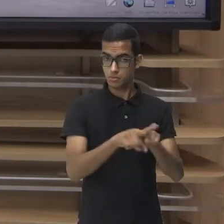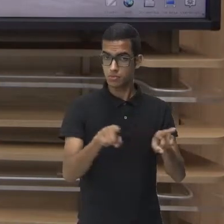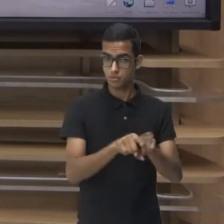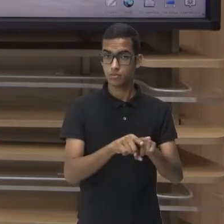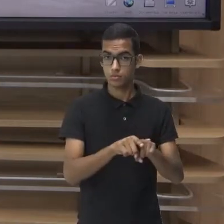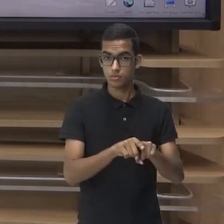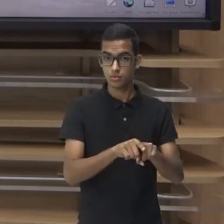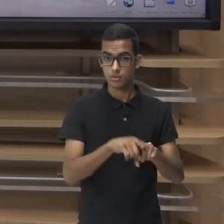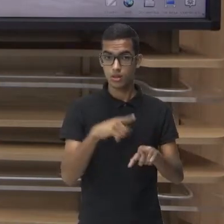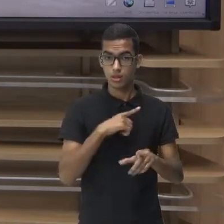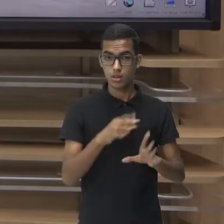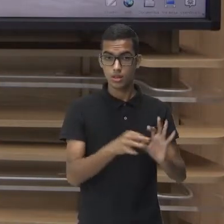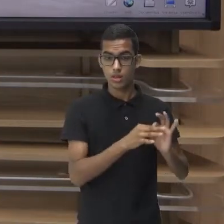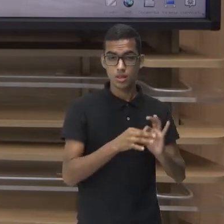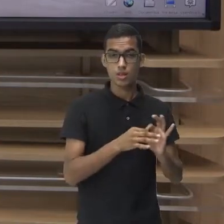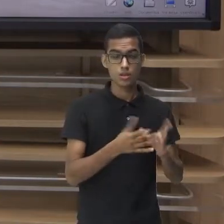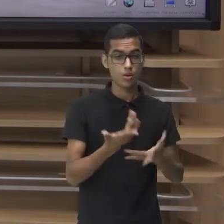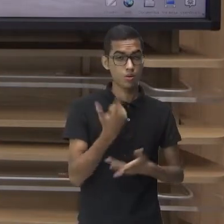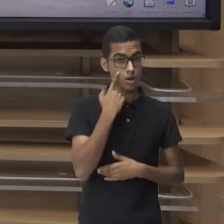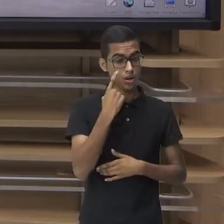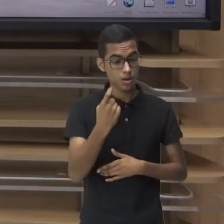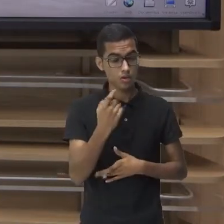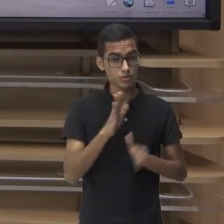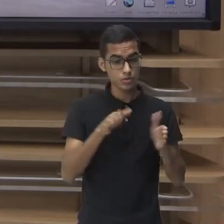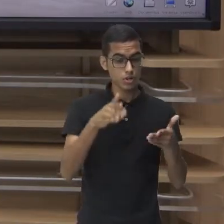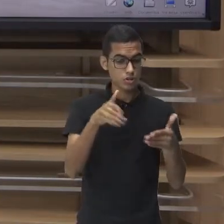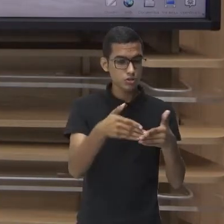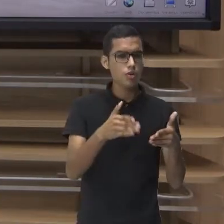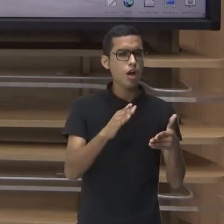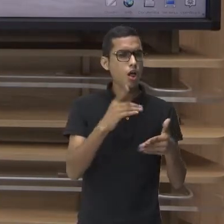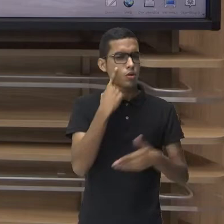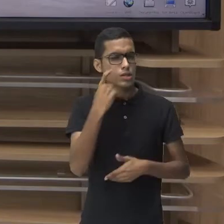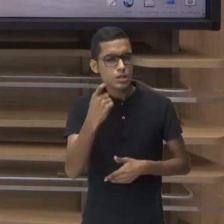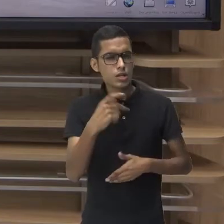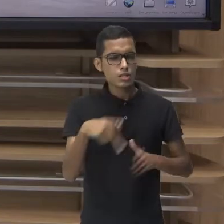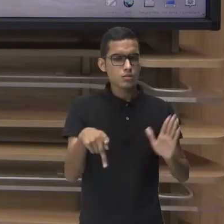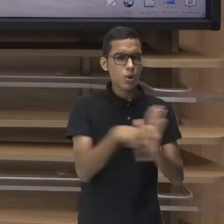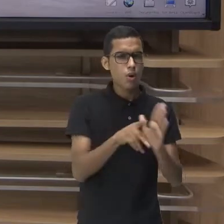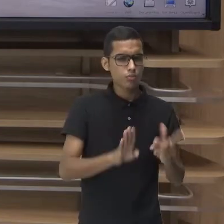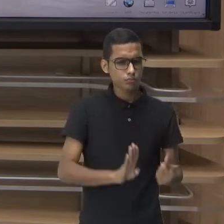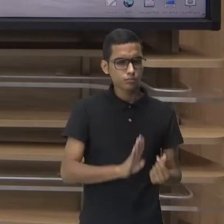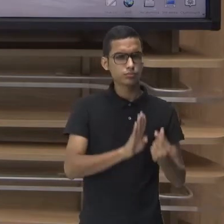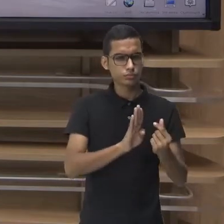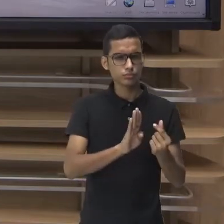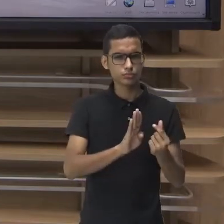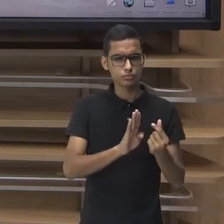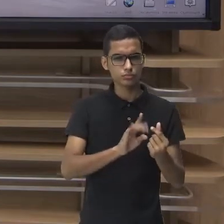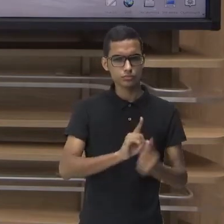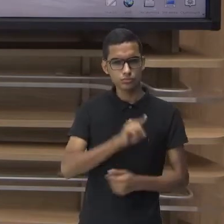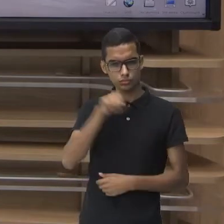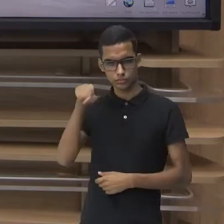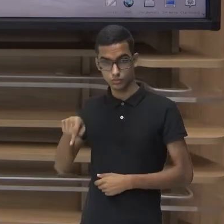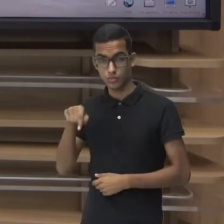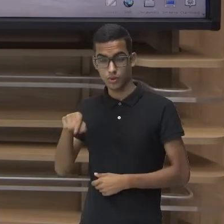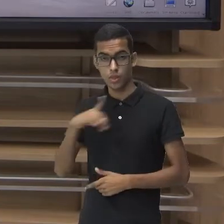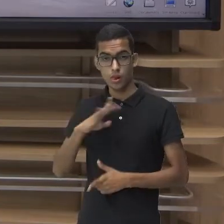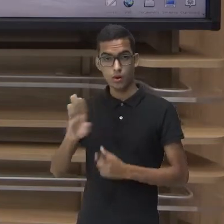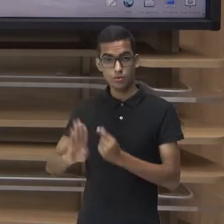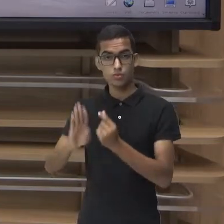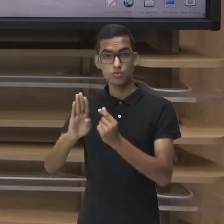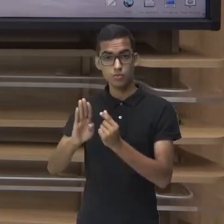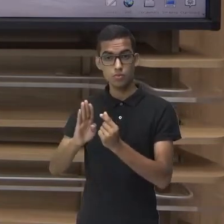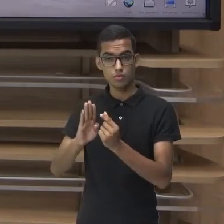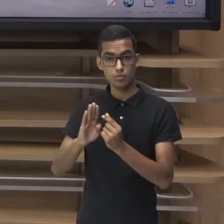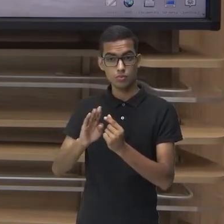ligados e defendiam os interesses da alta burguesia, de algumas pessoas ligadas à monarquia daquele